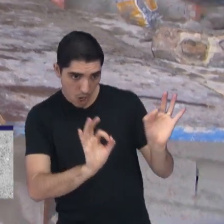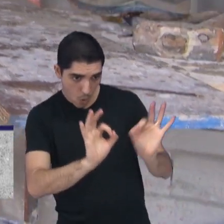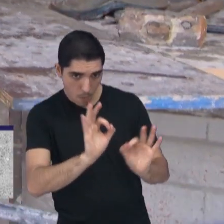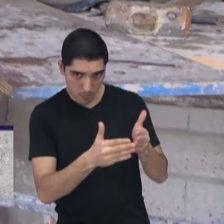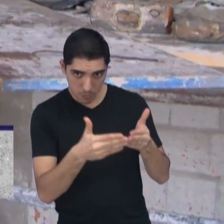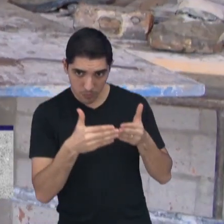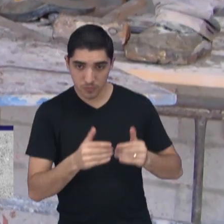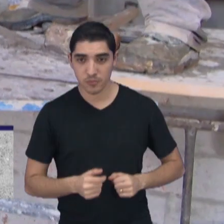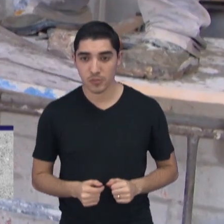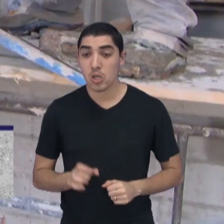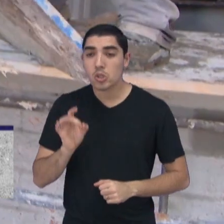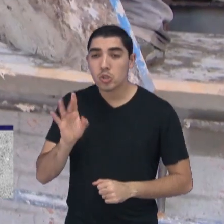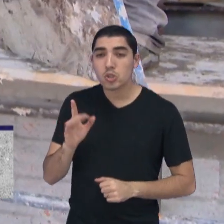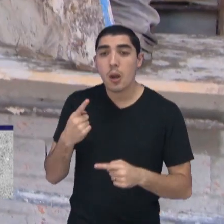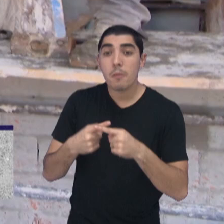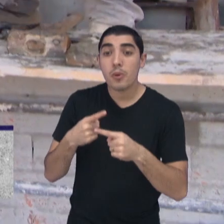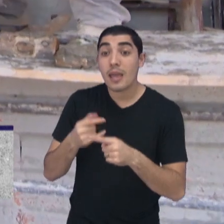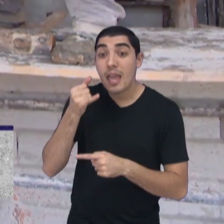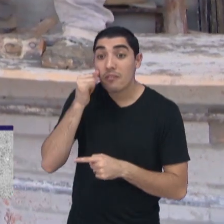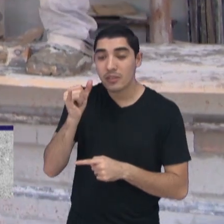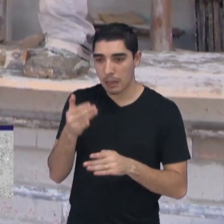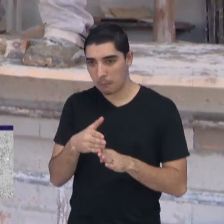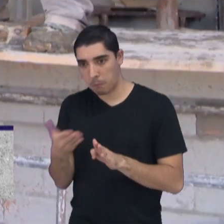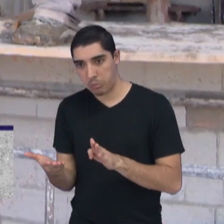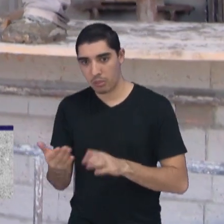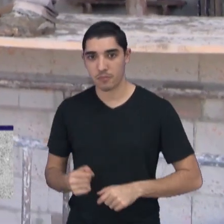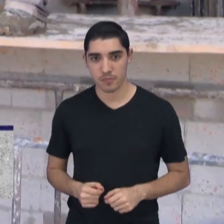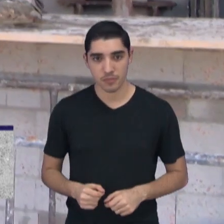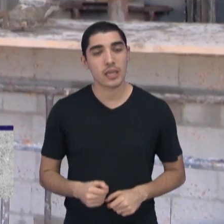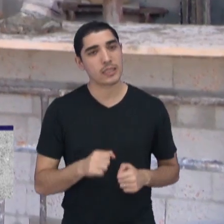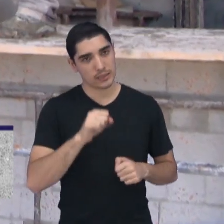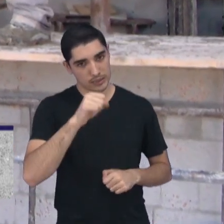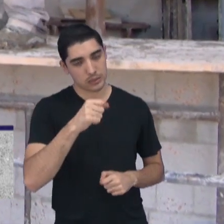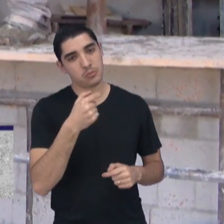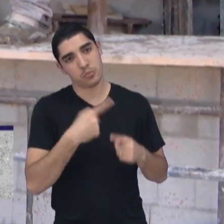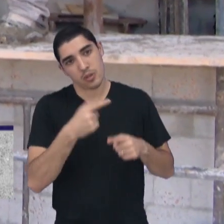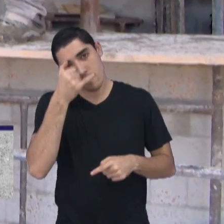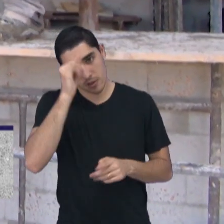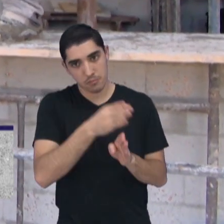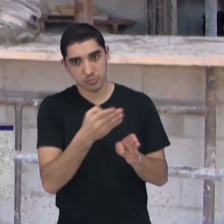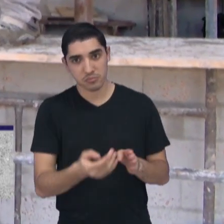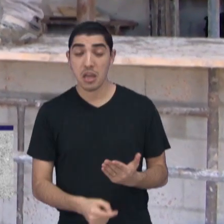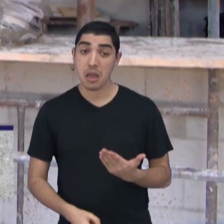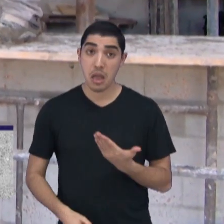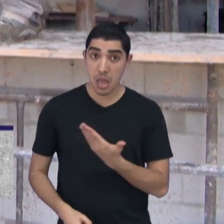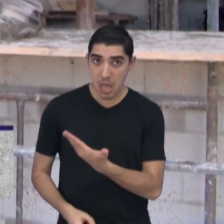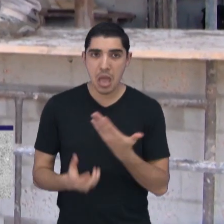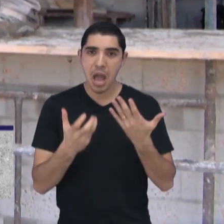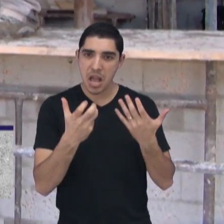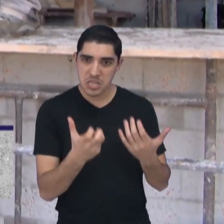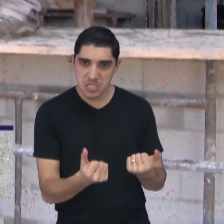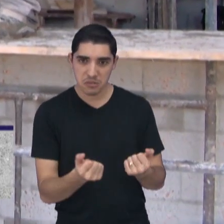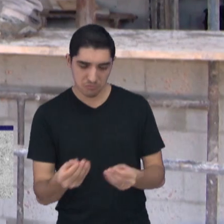favor? Só para as ferramentas não caírem. Para que não haja, não haja uma queda lateral. Ele foi super solícito com a gente,